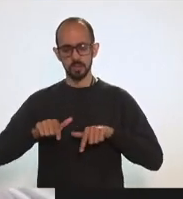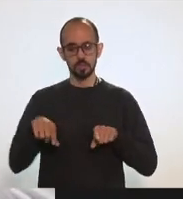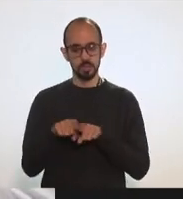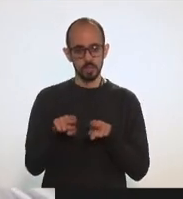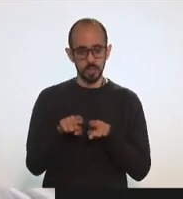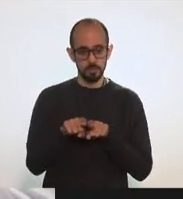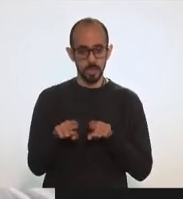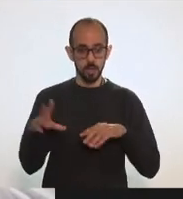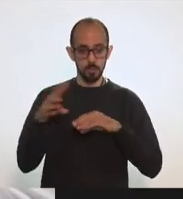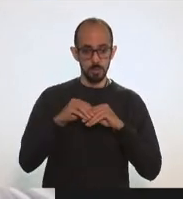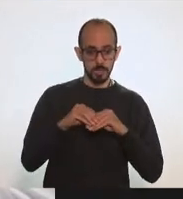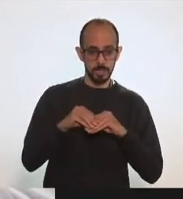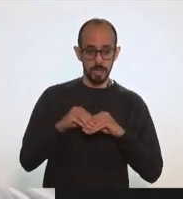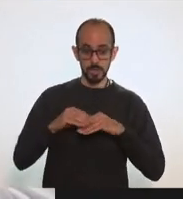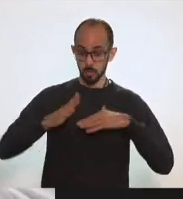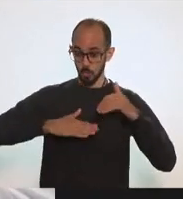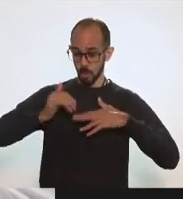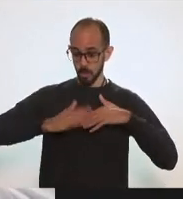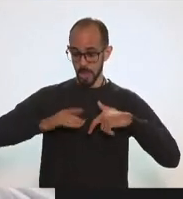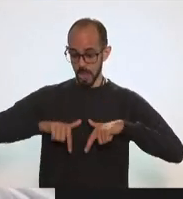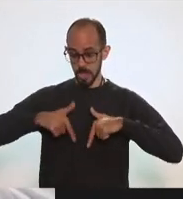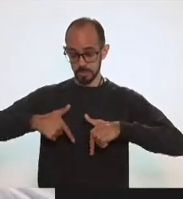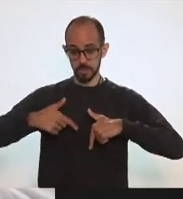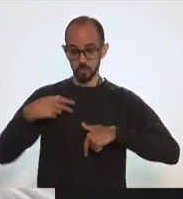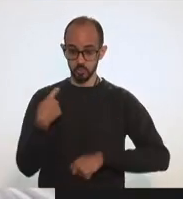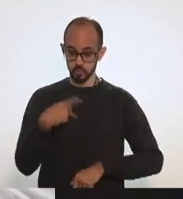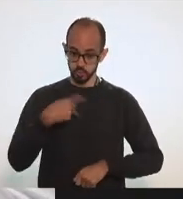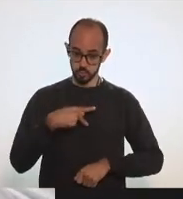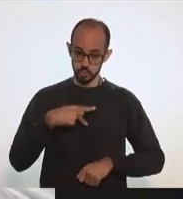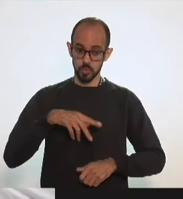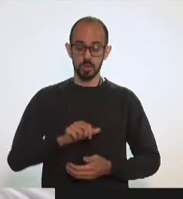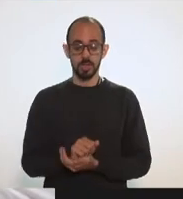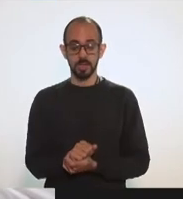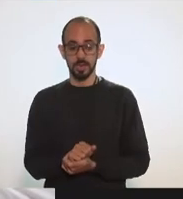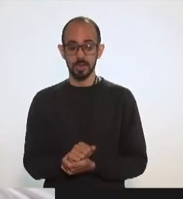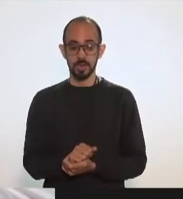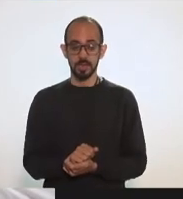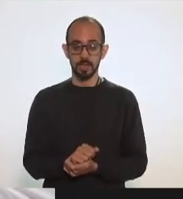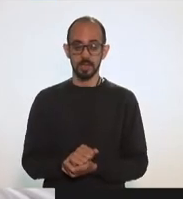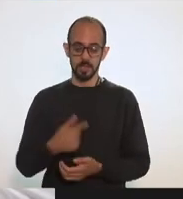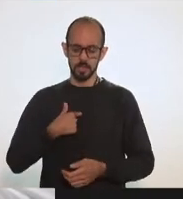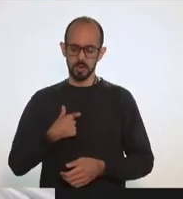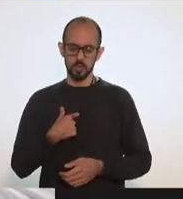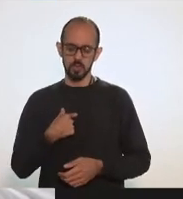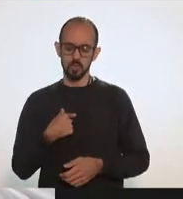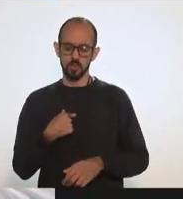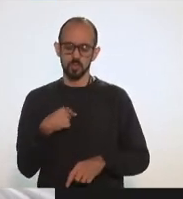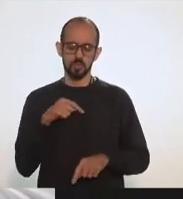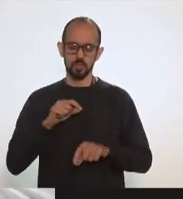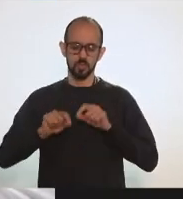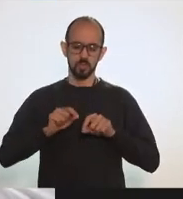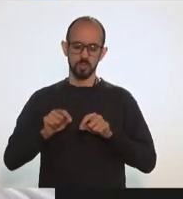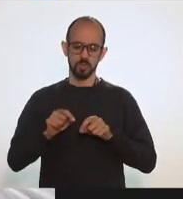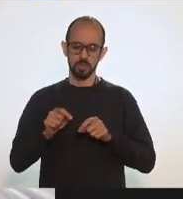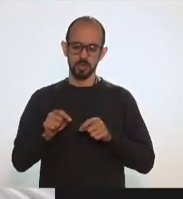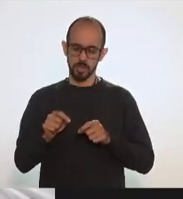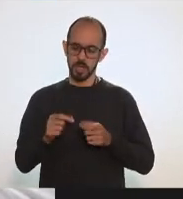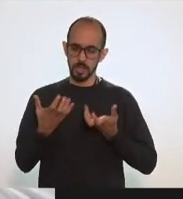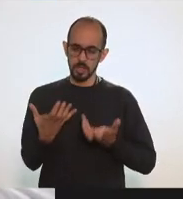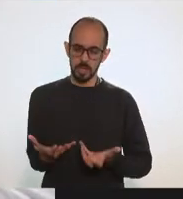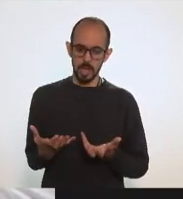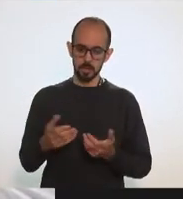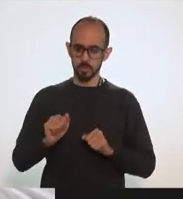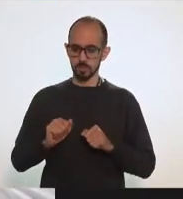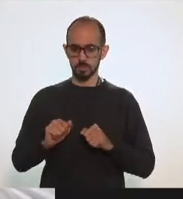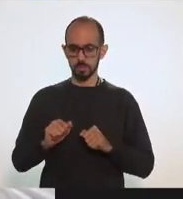que qualquer iniciativa de Vossa Excelência, eu faço questão, isso para desmoralizar os engraçadinhos de plantão aí que